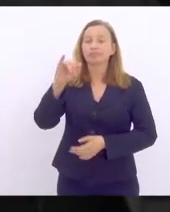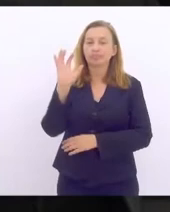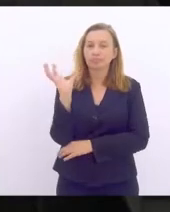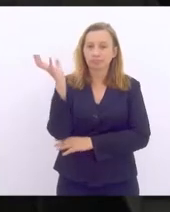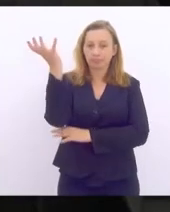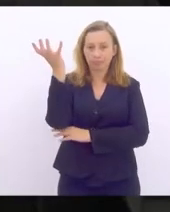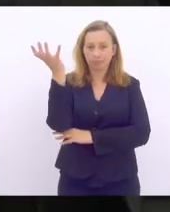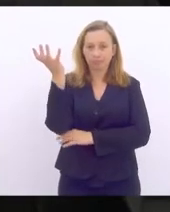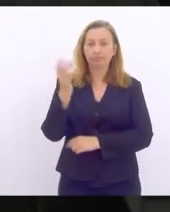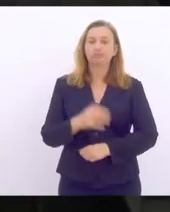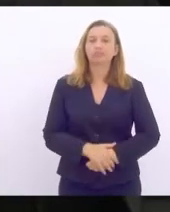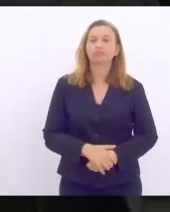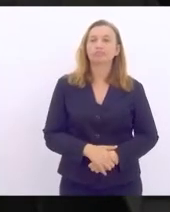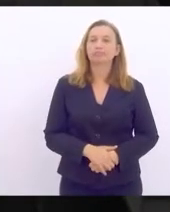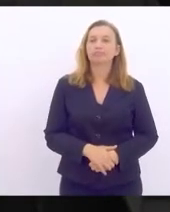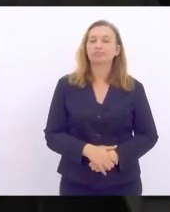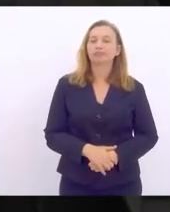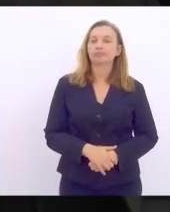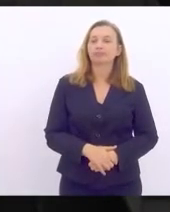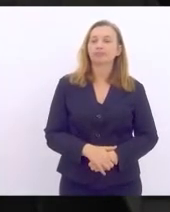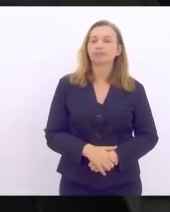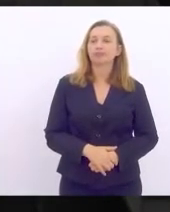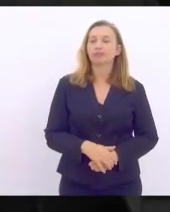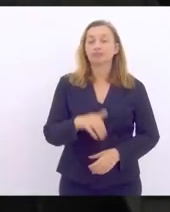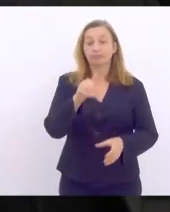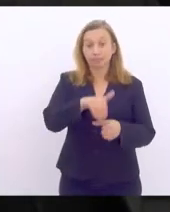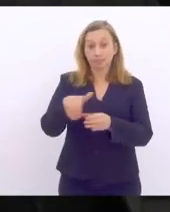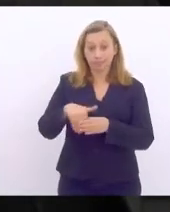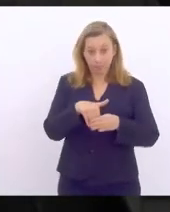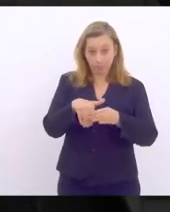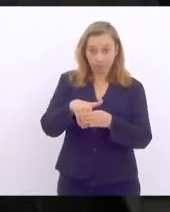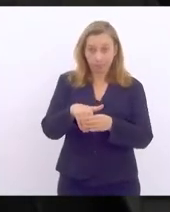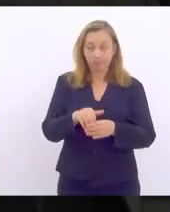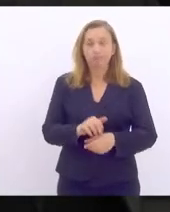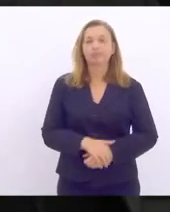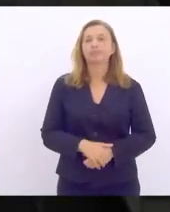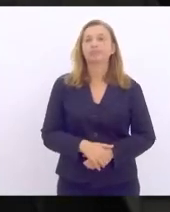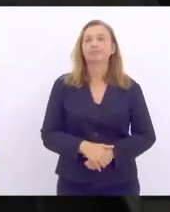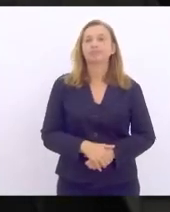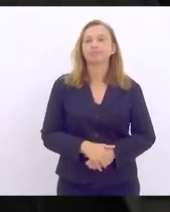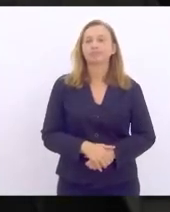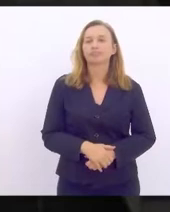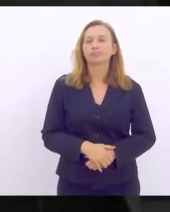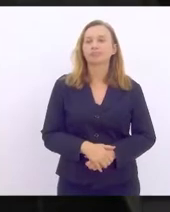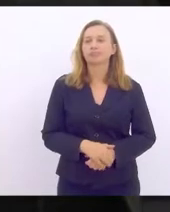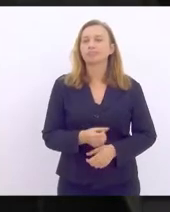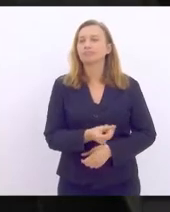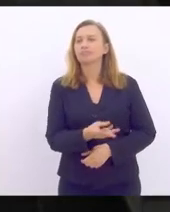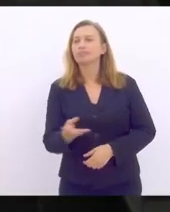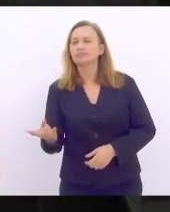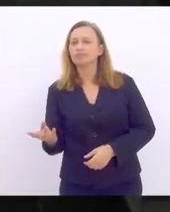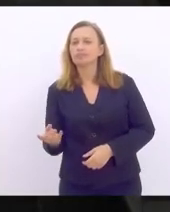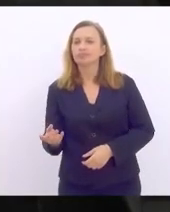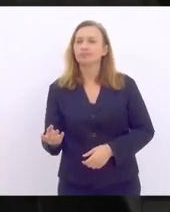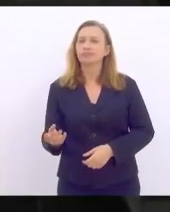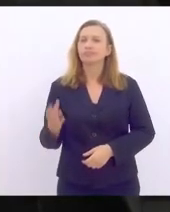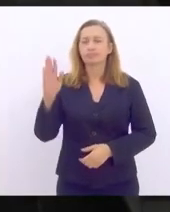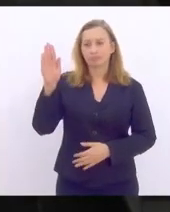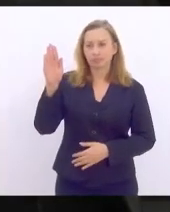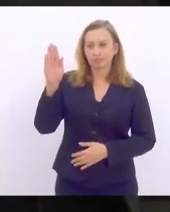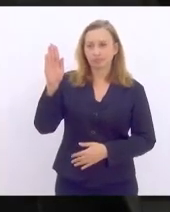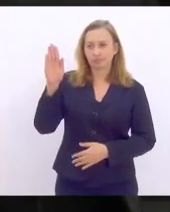porque em plena campanha eleitoral a maioria dos candidatos majoritários